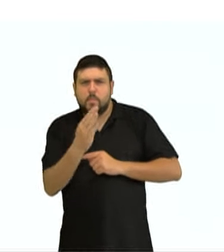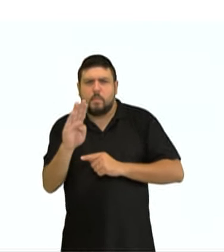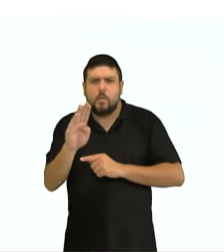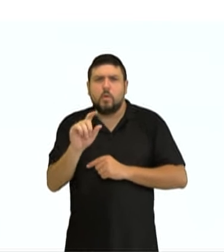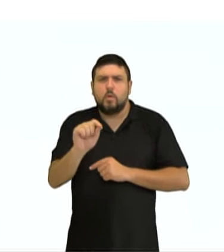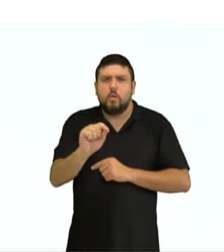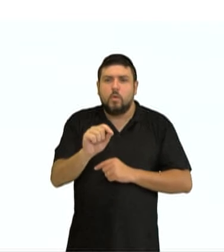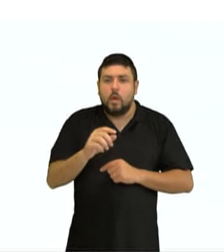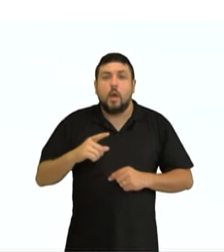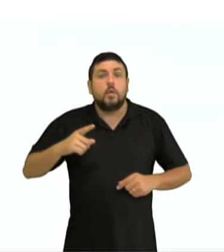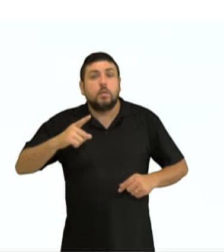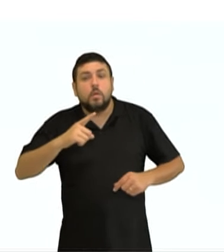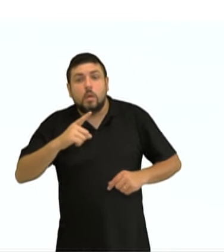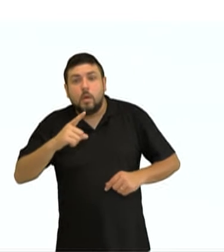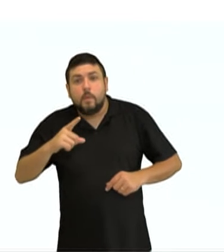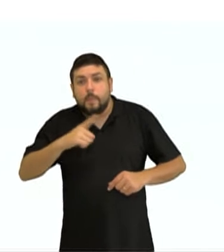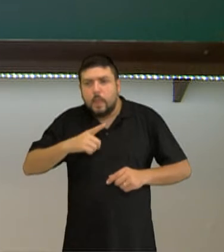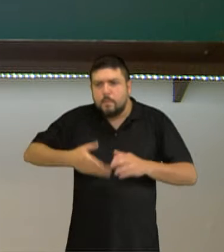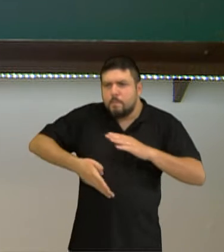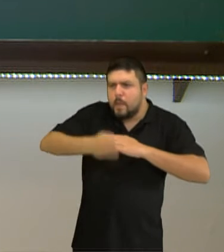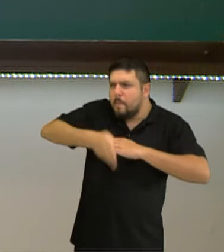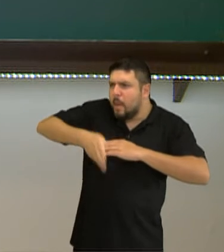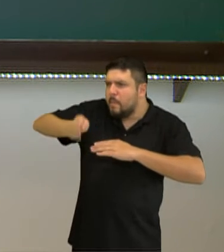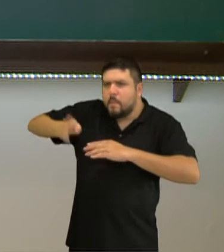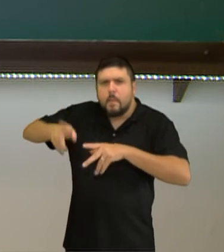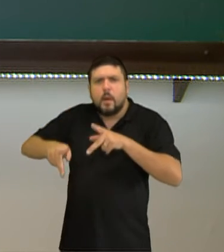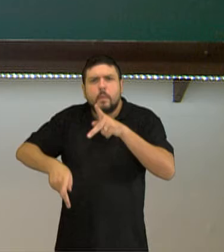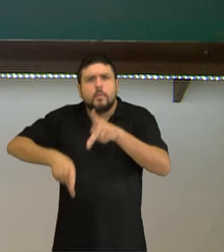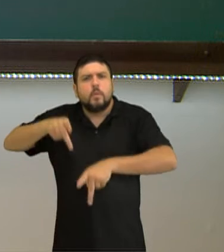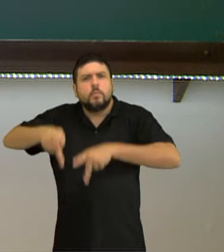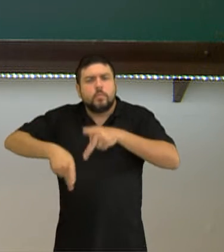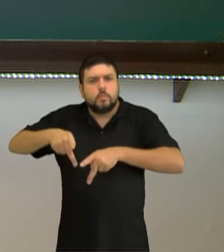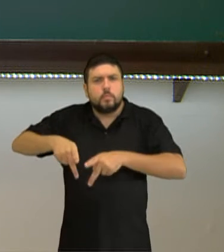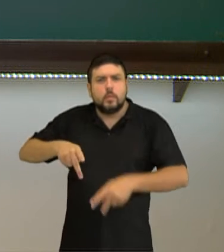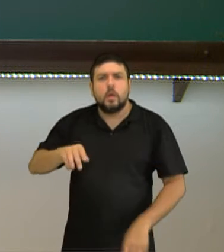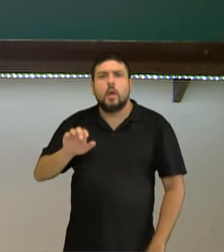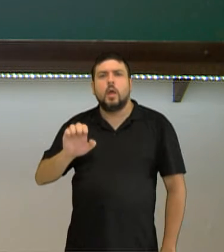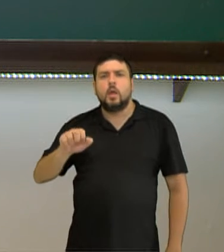expedições públicas, que são chamadas de entradas. Então, nós temos